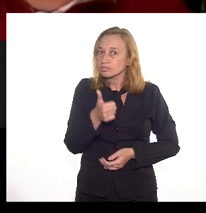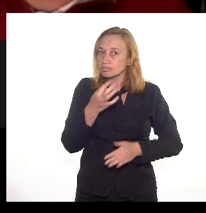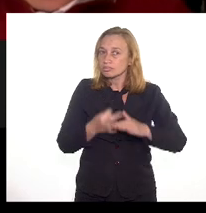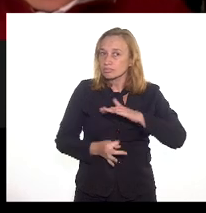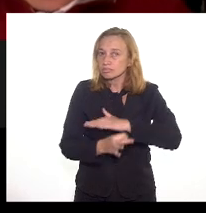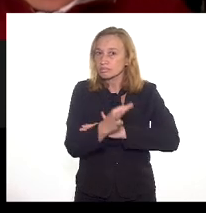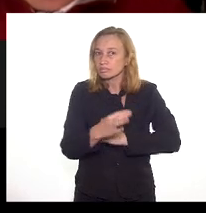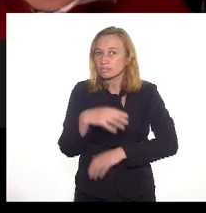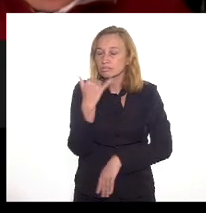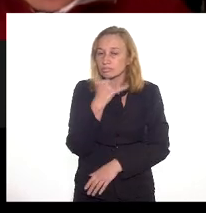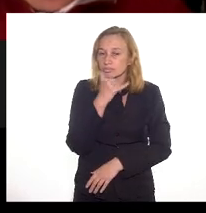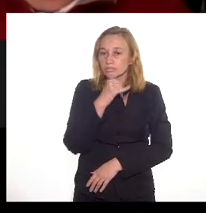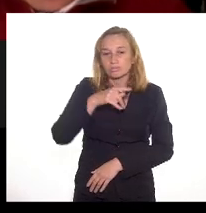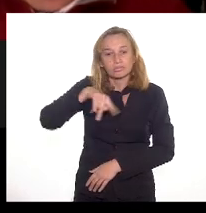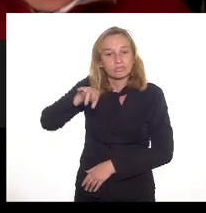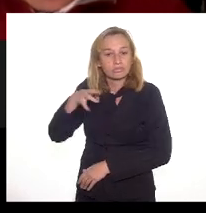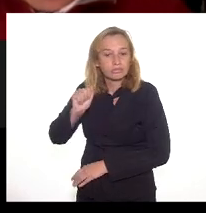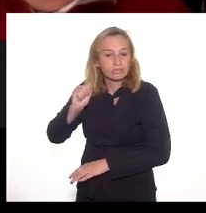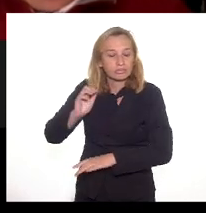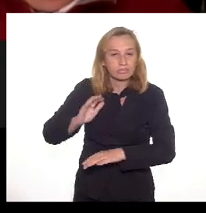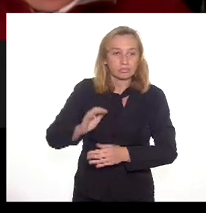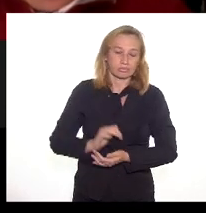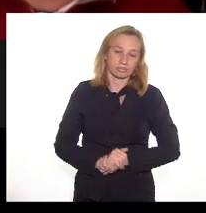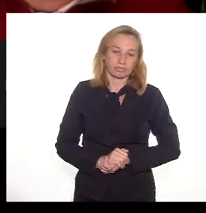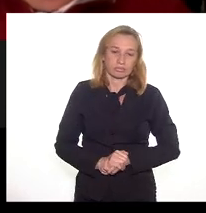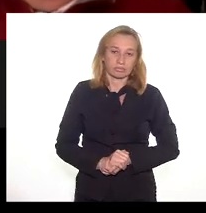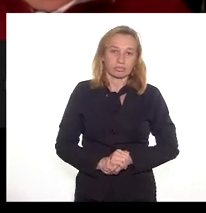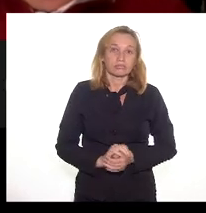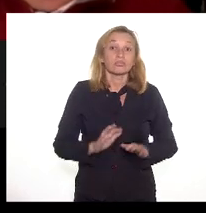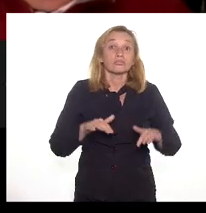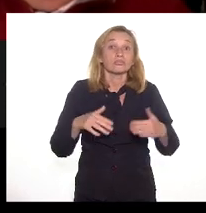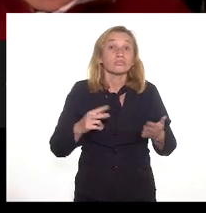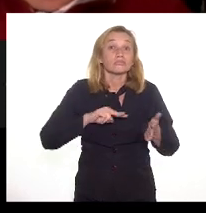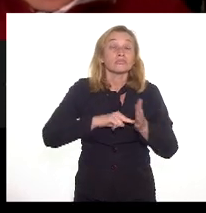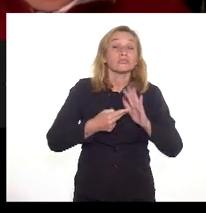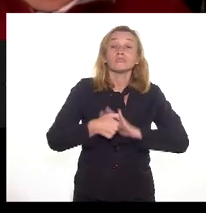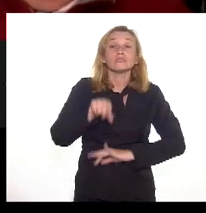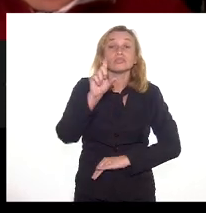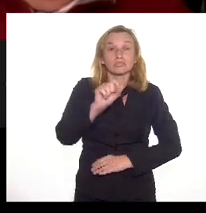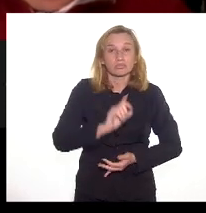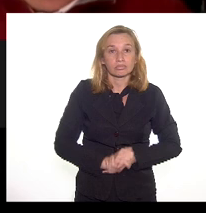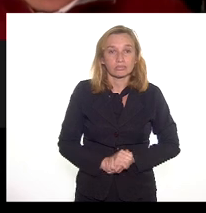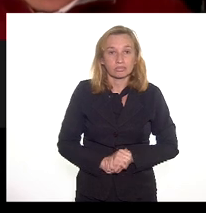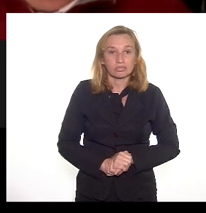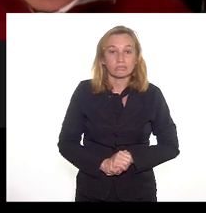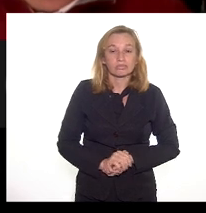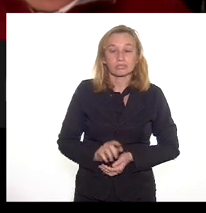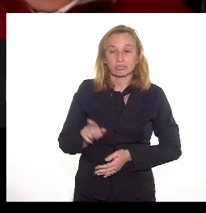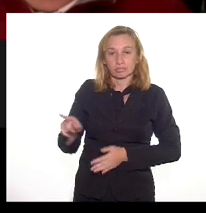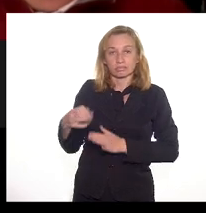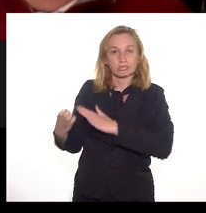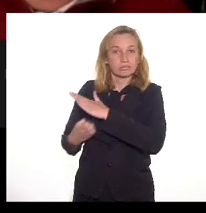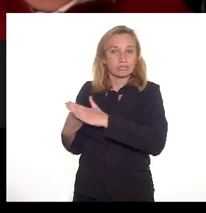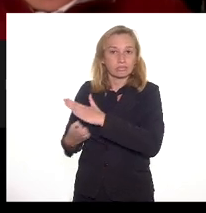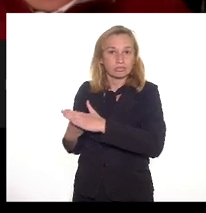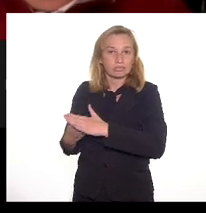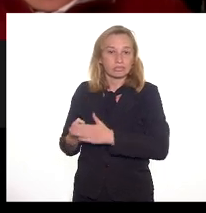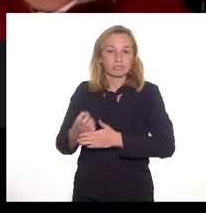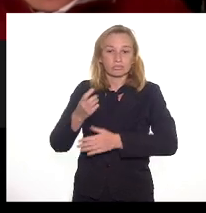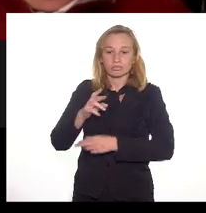de energia primária, pelo maior. E isso significa que essa empresa ela tem